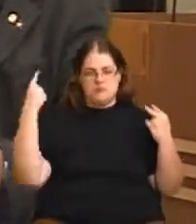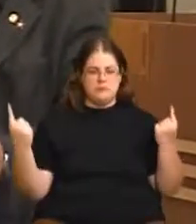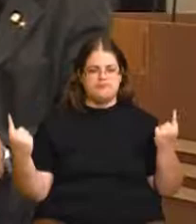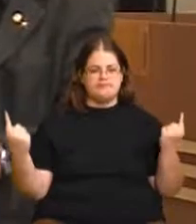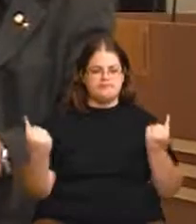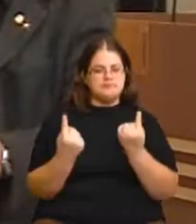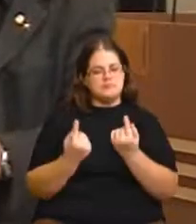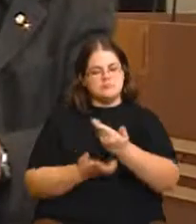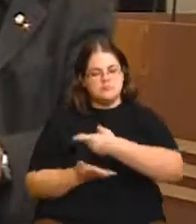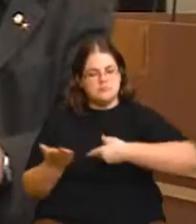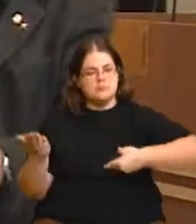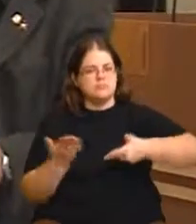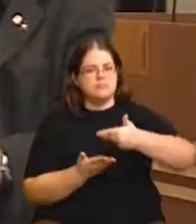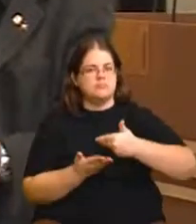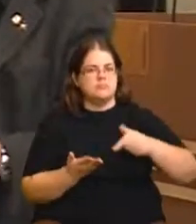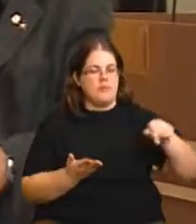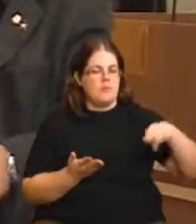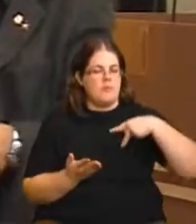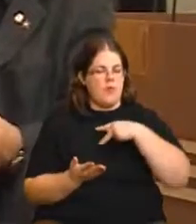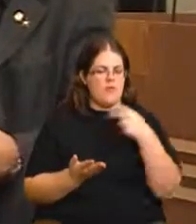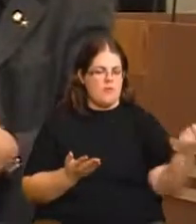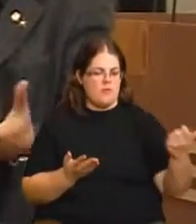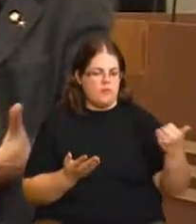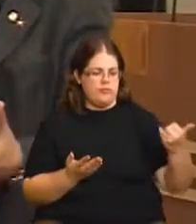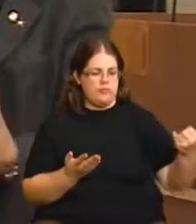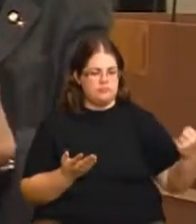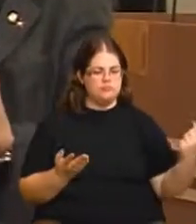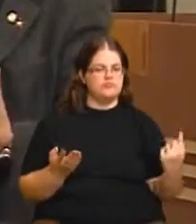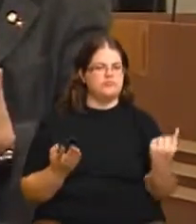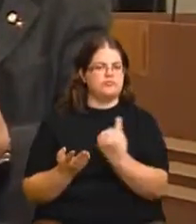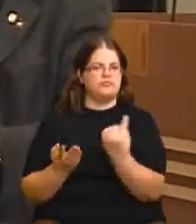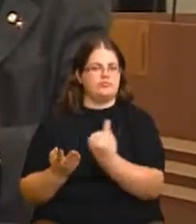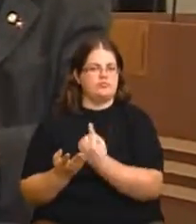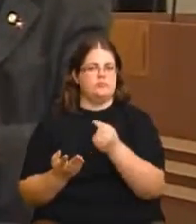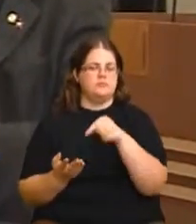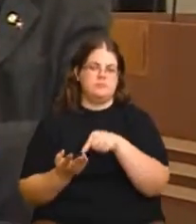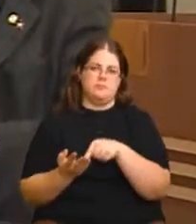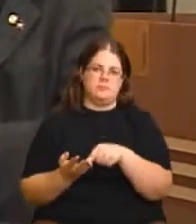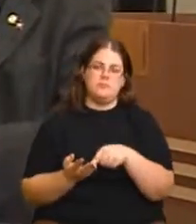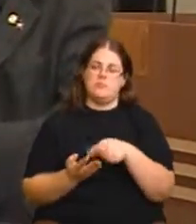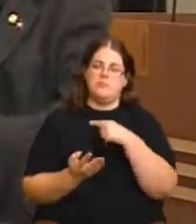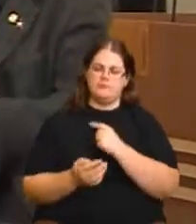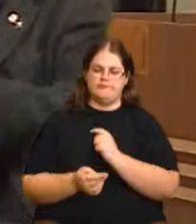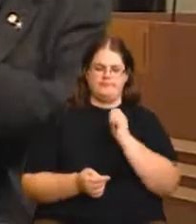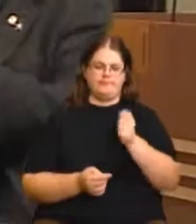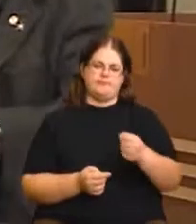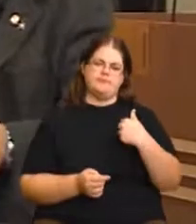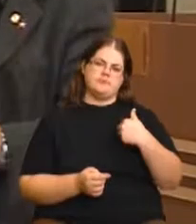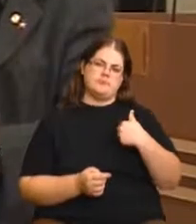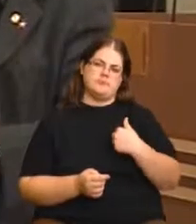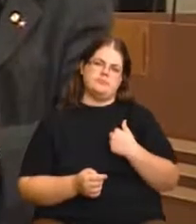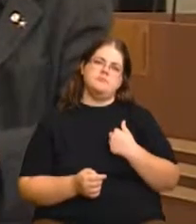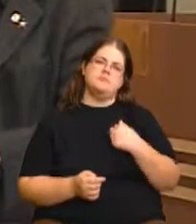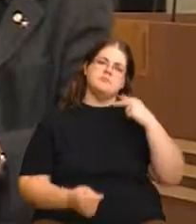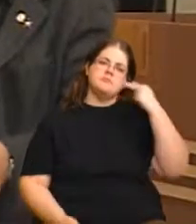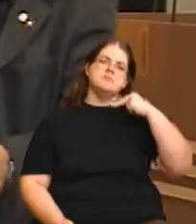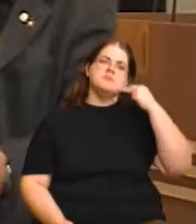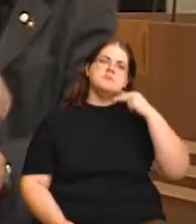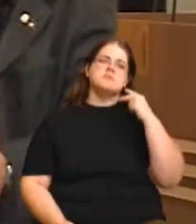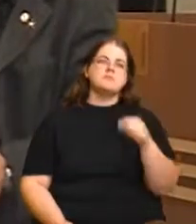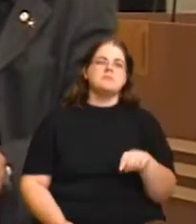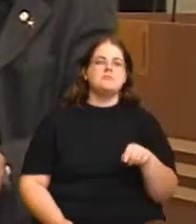pedidos para melhorias de ruas, para melhoria da iluminação. Esse é o papel, essa é a população, então tem como cultural que é uma obrigação do vereador,